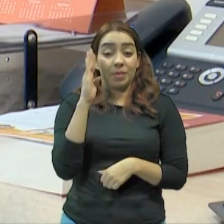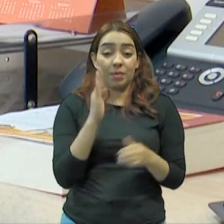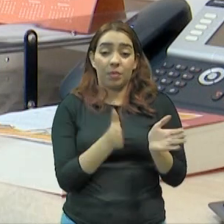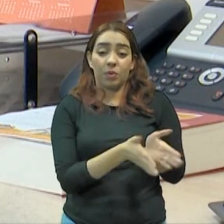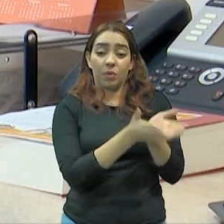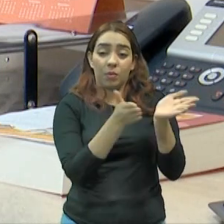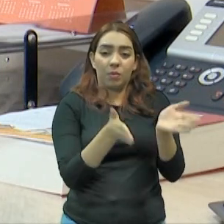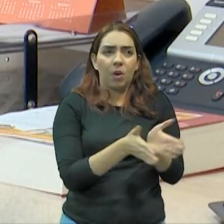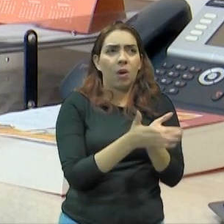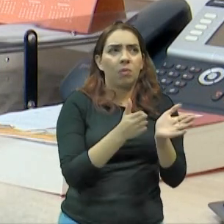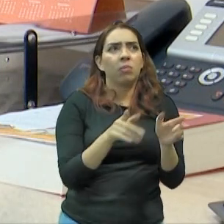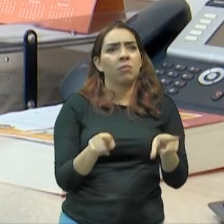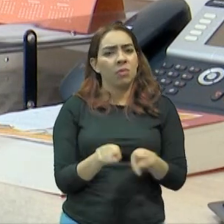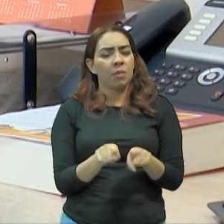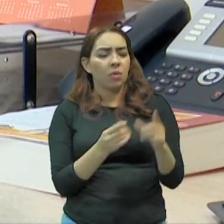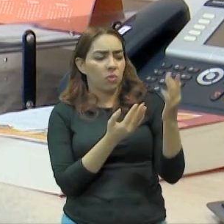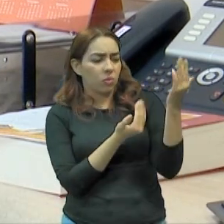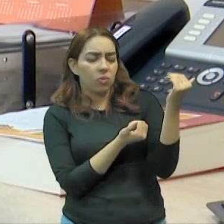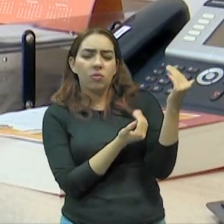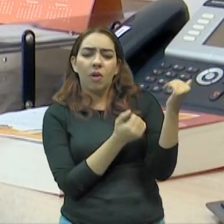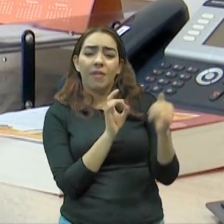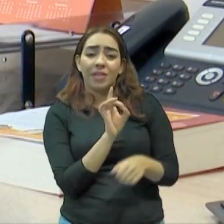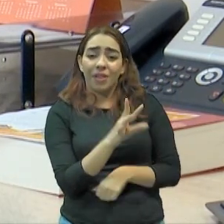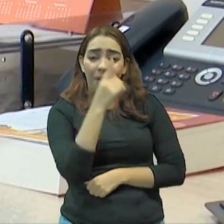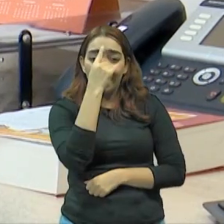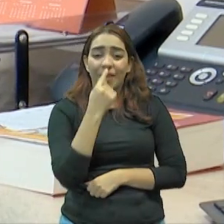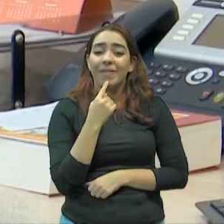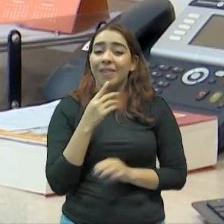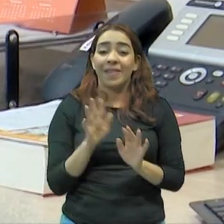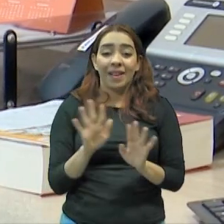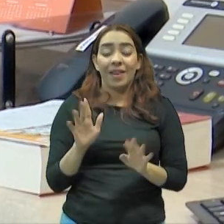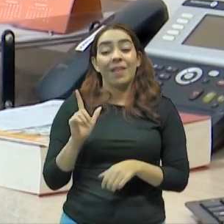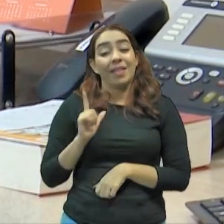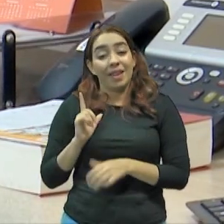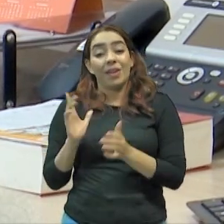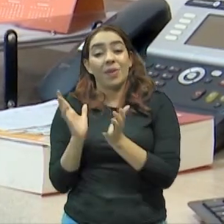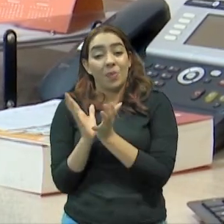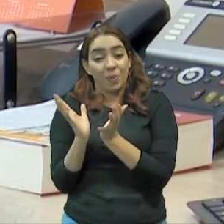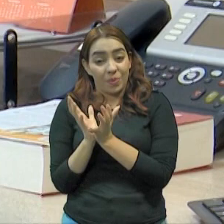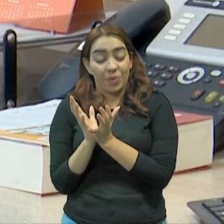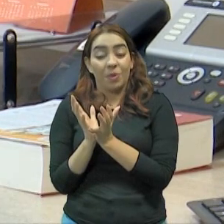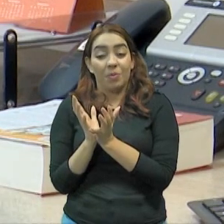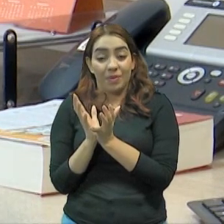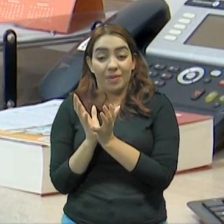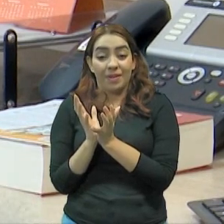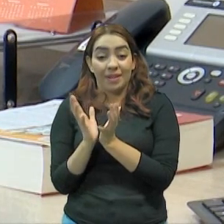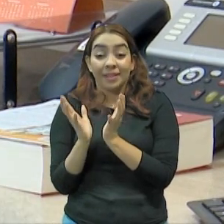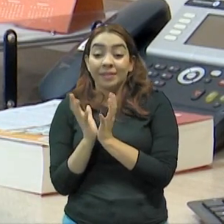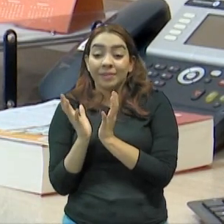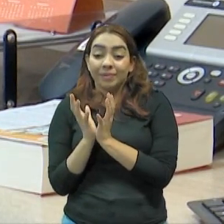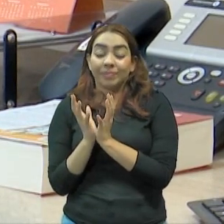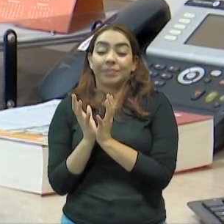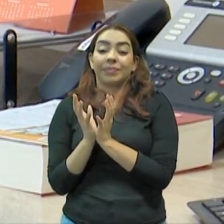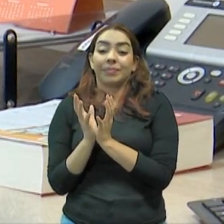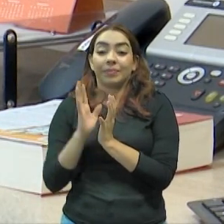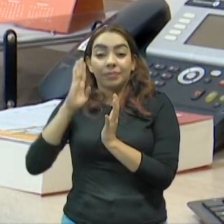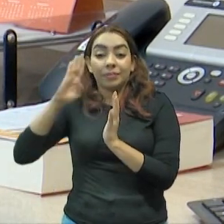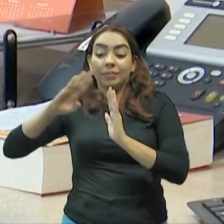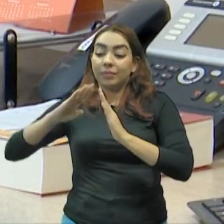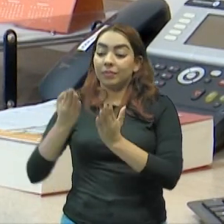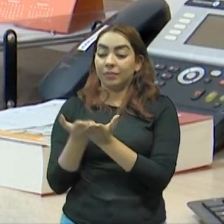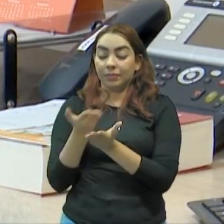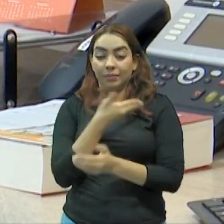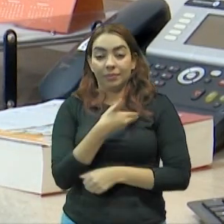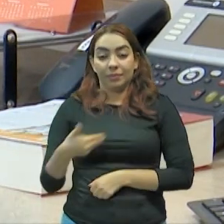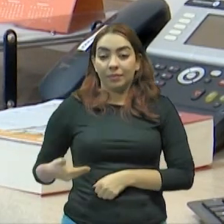jovens né tem o o o público que frequenta o alcance são os terceiranistas das escolas especialmente as escolas públicas mas tem aqueles que são